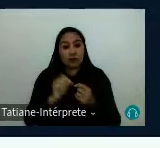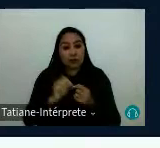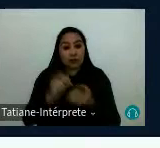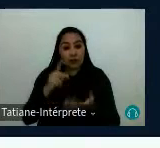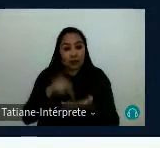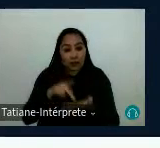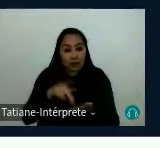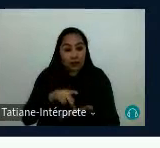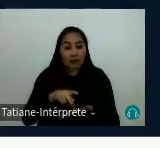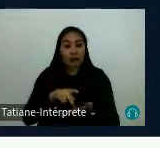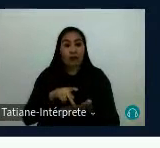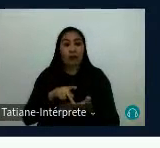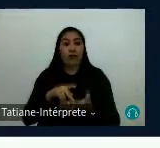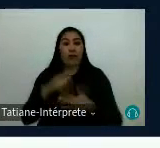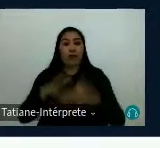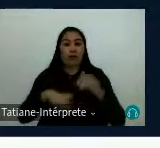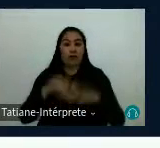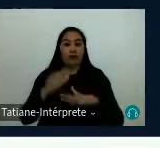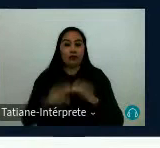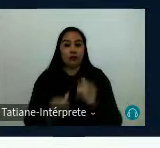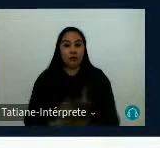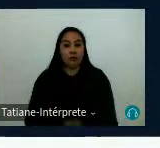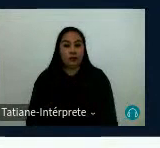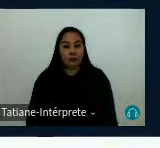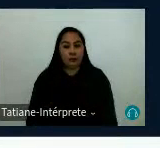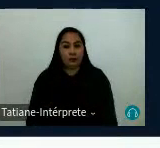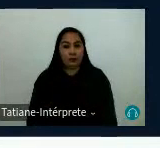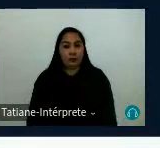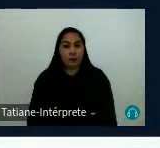Então, pode passar para outro slide.